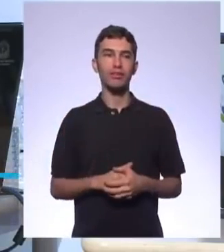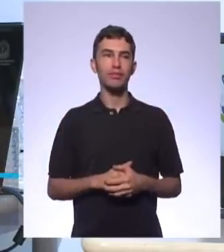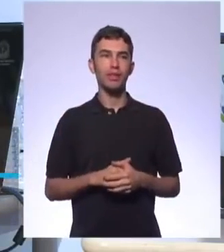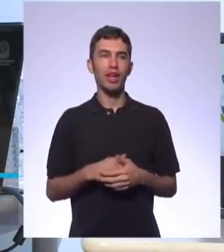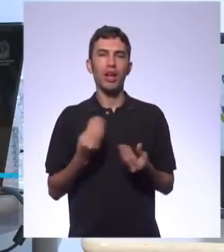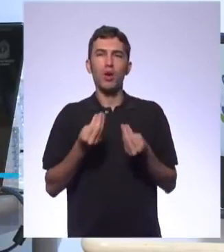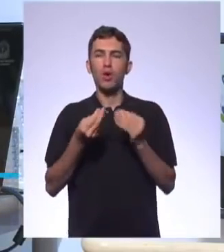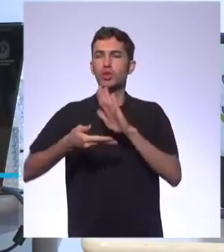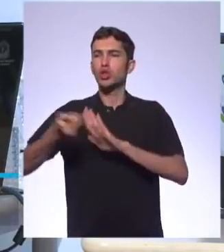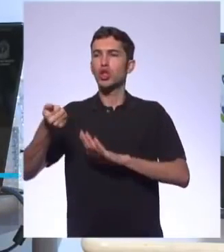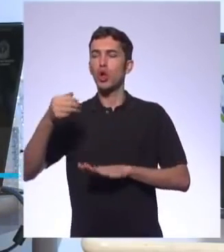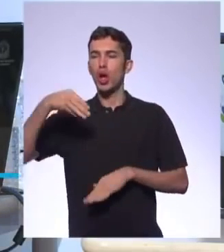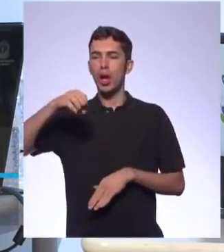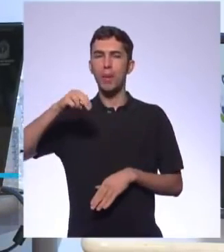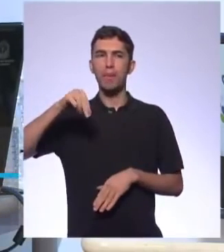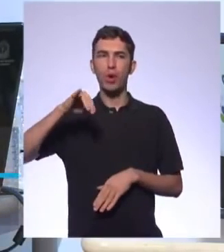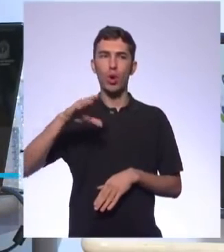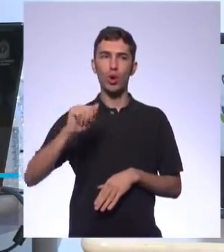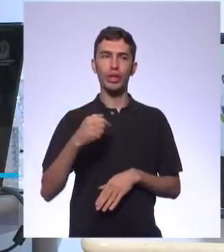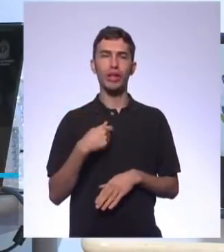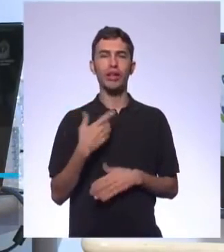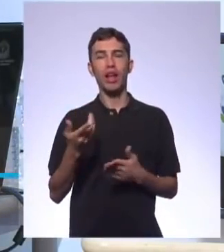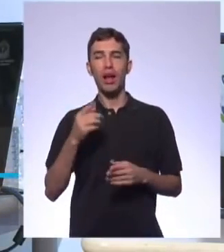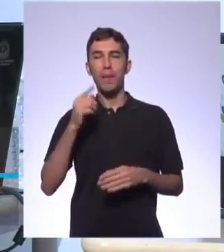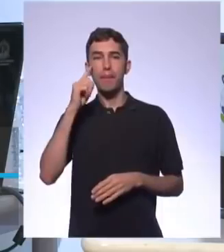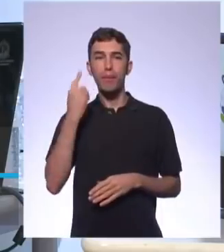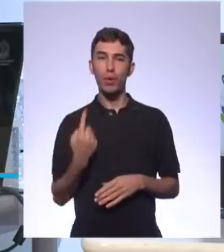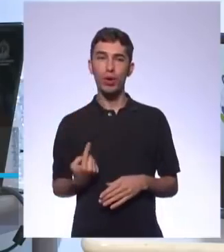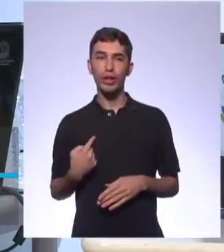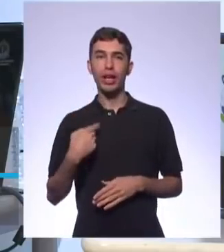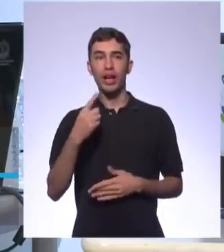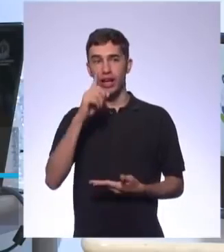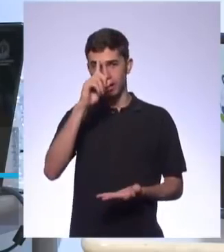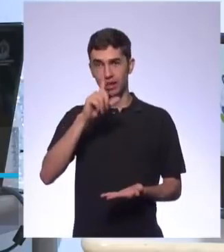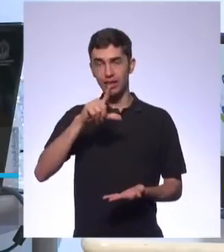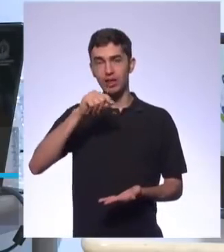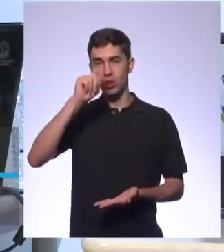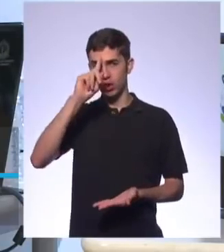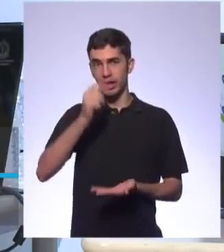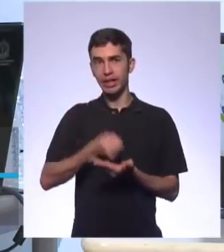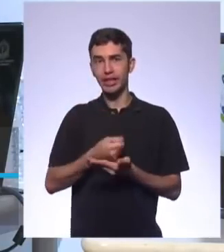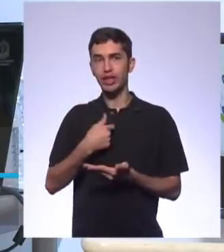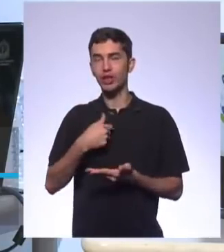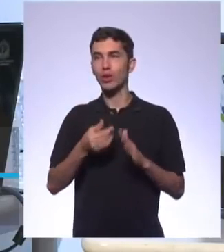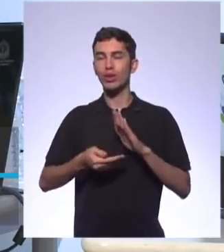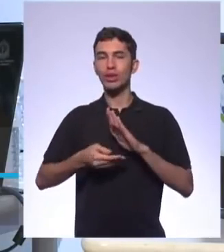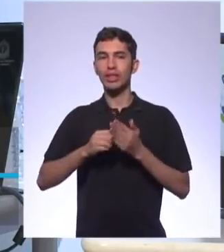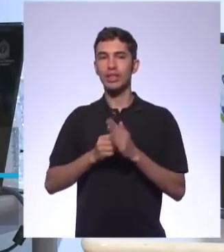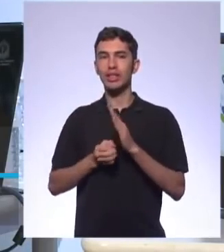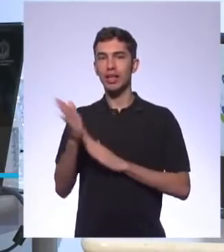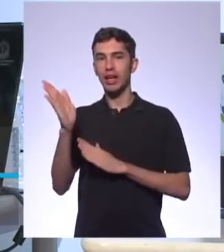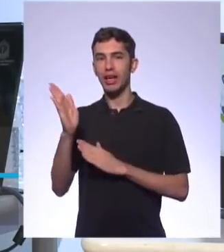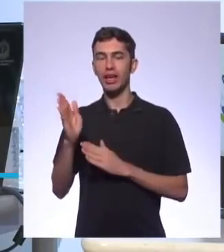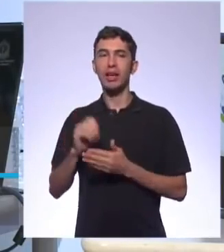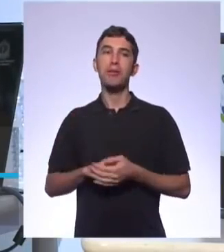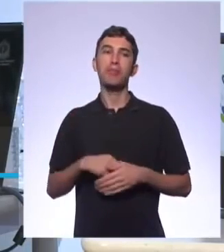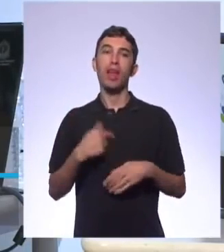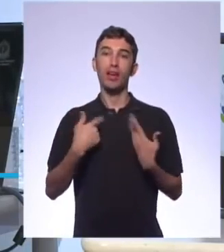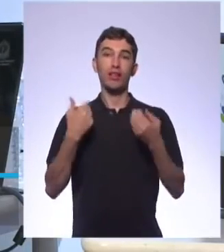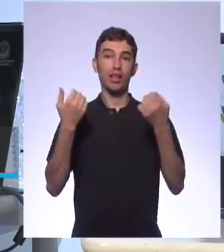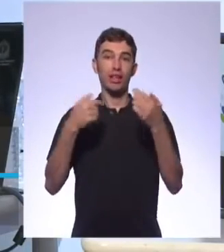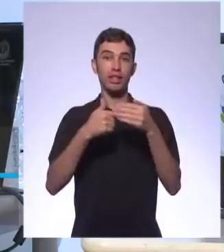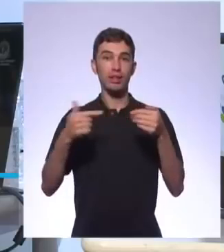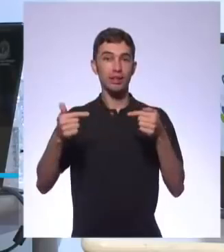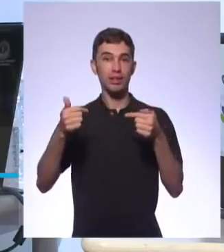a Mônica? A gente, na verdade, não tiraram, né? A Mônica, ela escolheu sair, ela não faz parte mais da nossa equipe. Eu até falei isso na nossa aula da